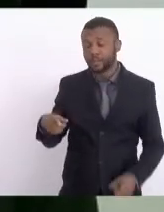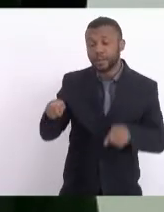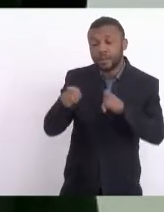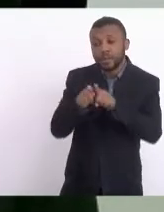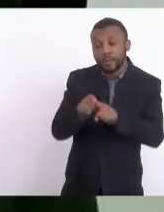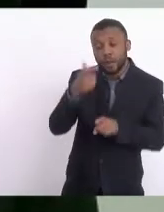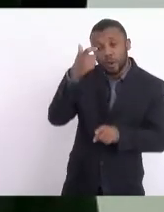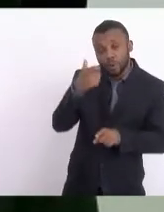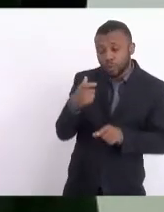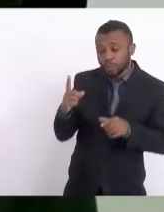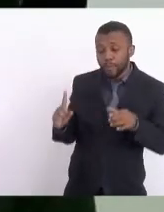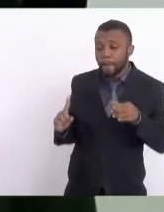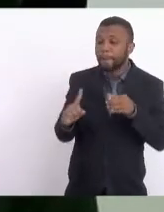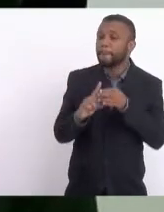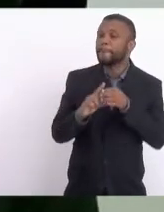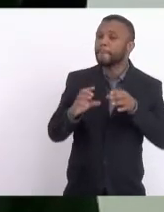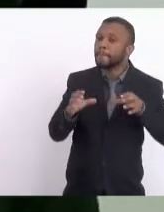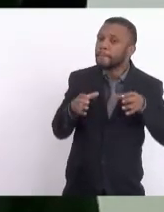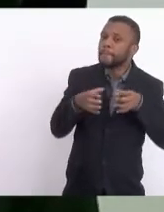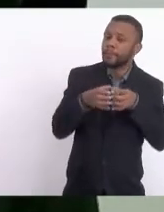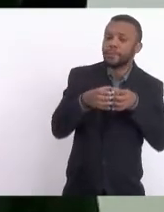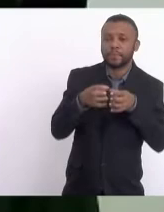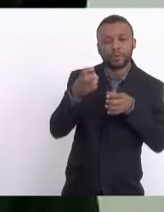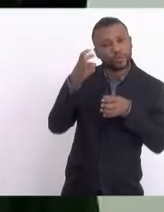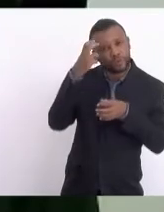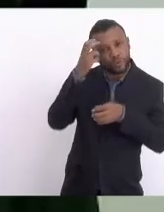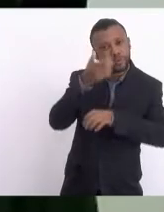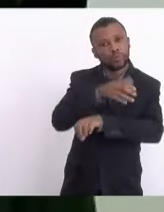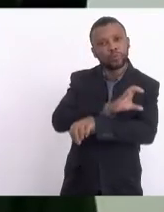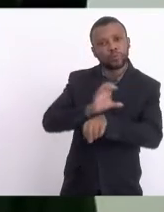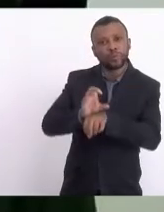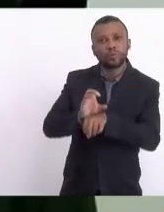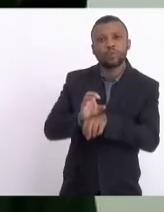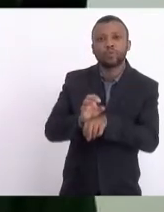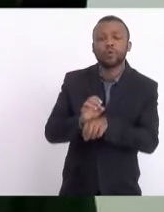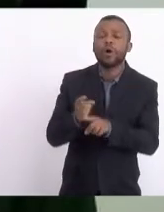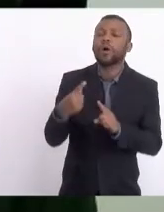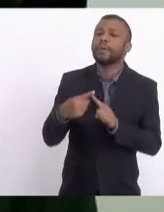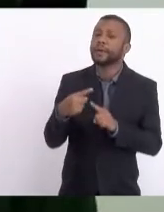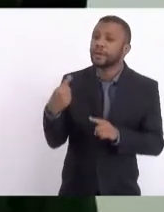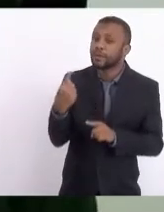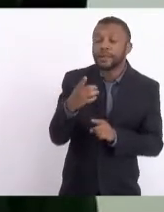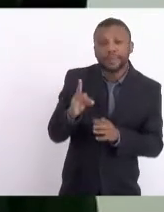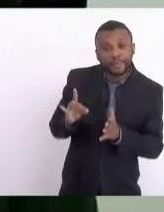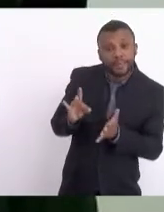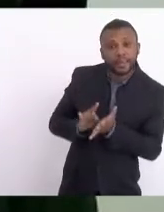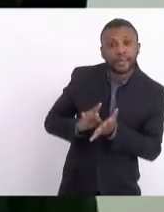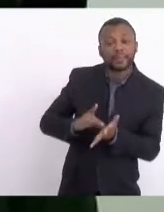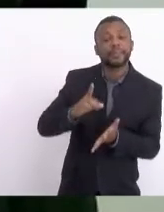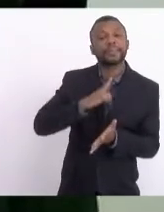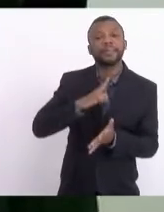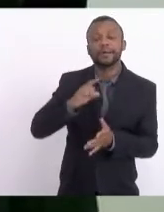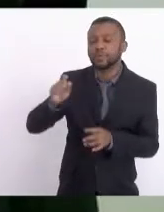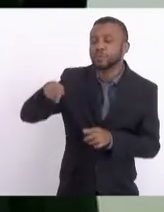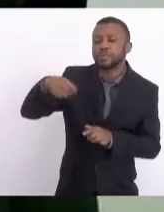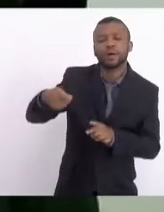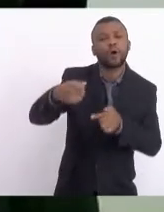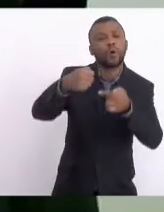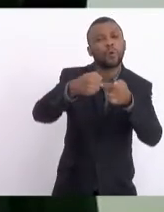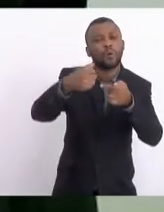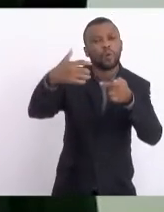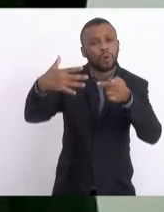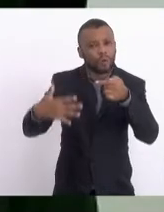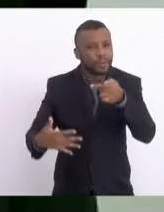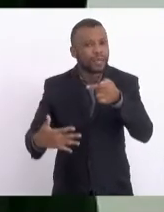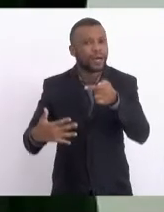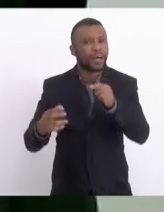Cultura, para que possamos, na verdade, ter um glossário